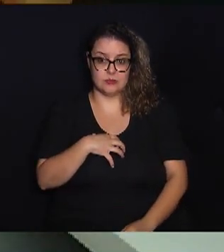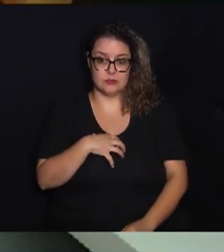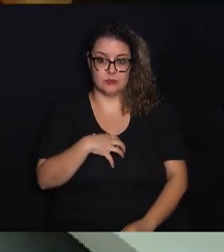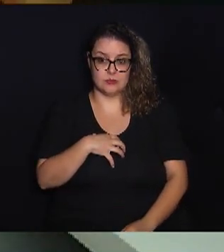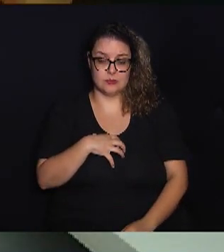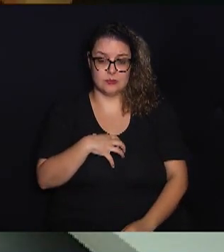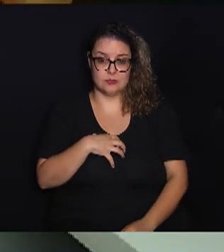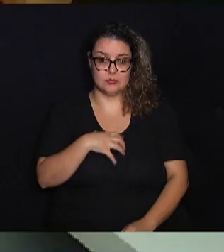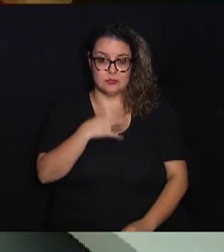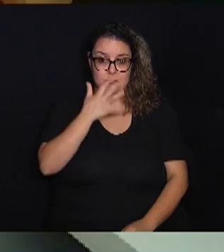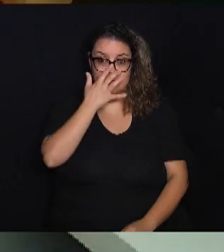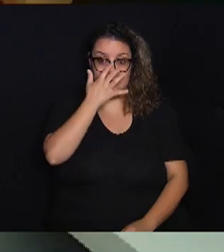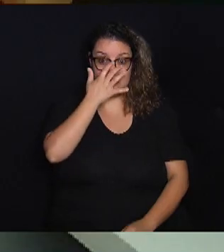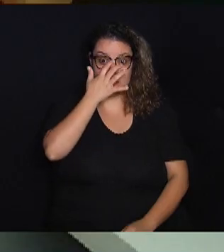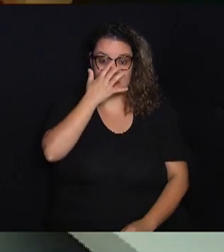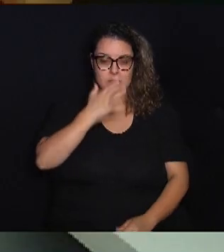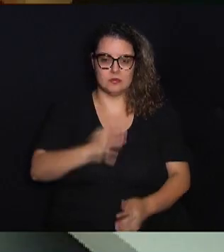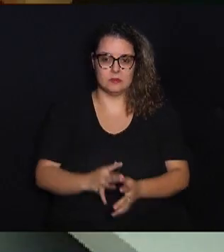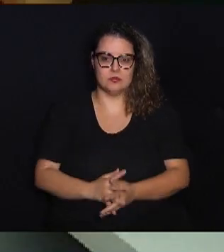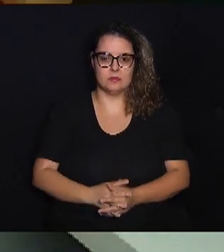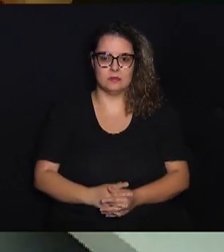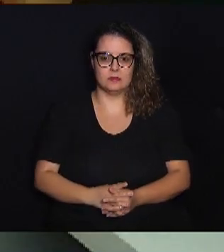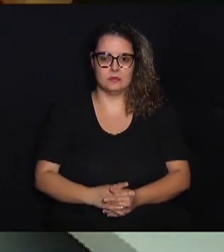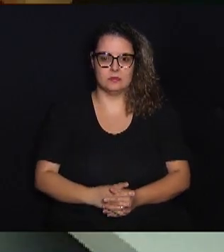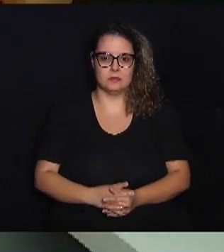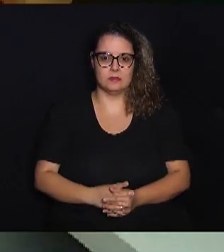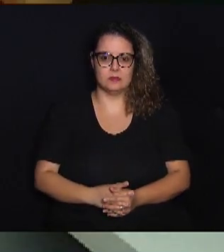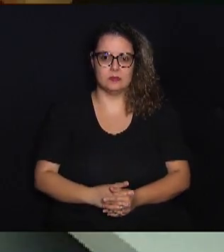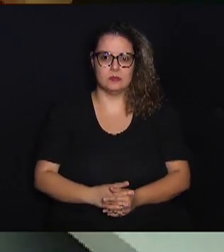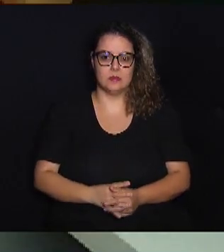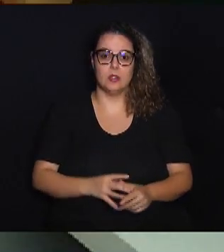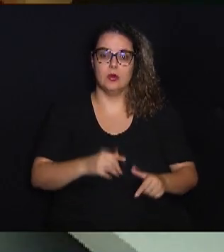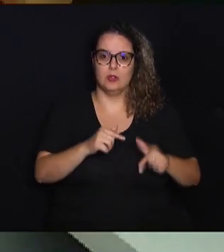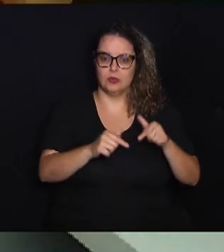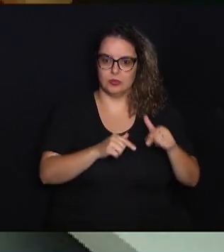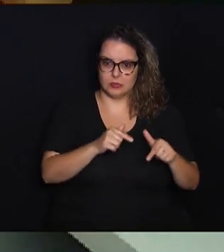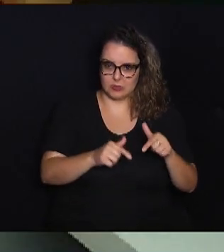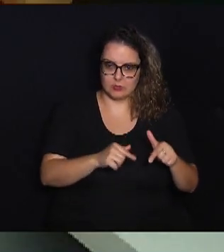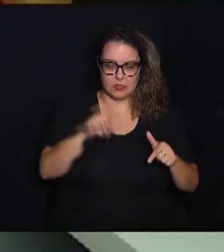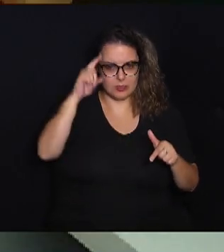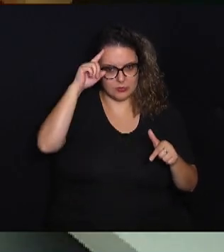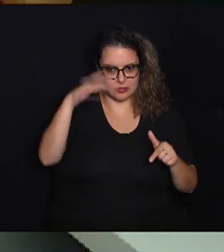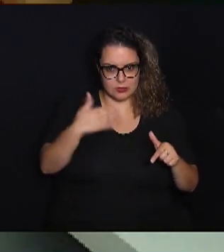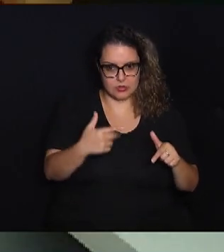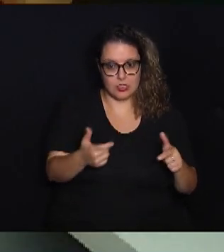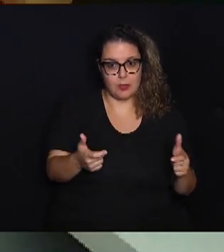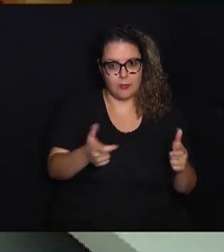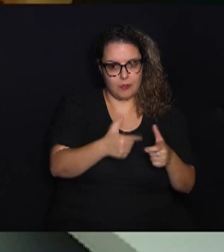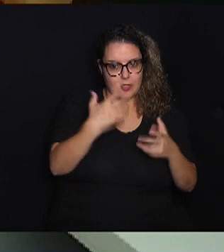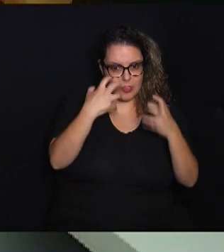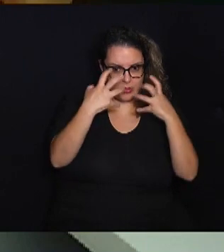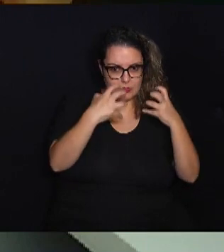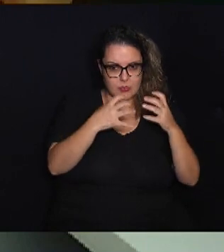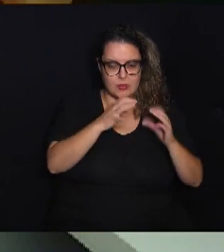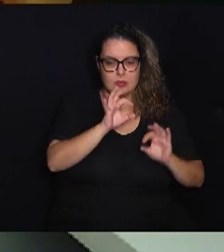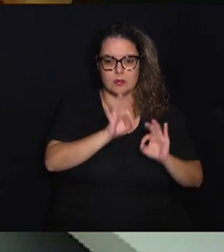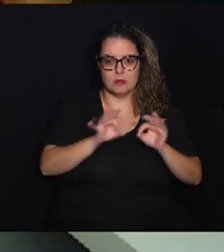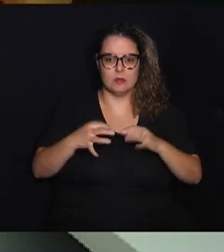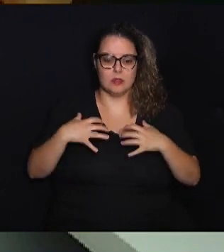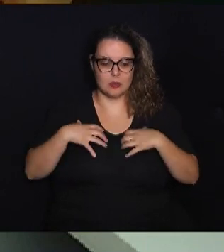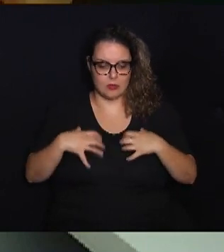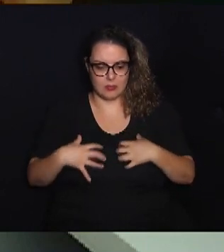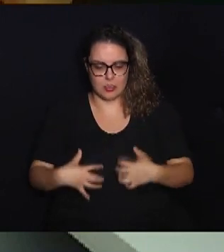deixar esse trabalho da pessoa, né, essa rotina da pessoa menos estressante ao organismo,